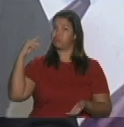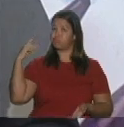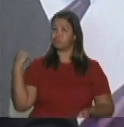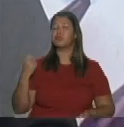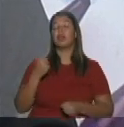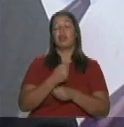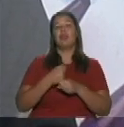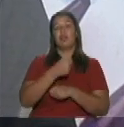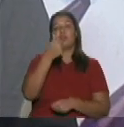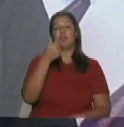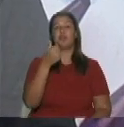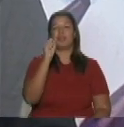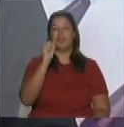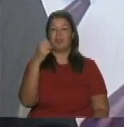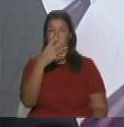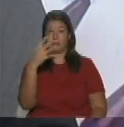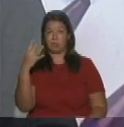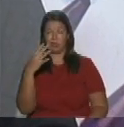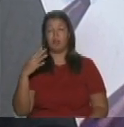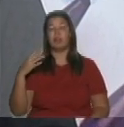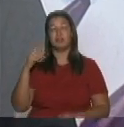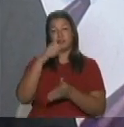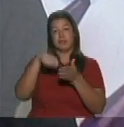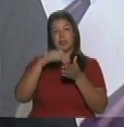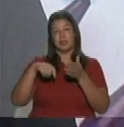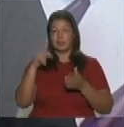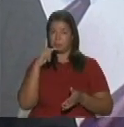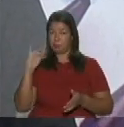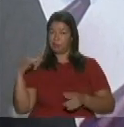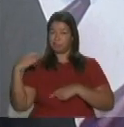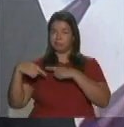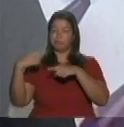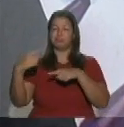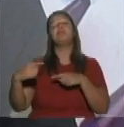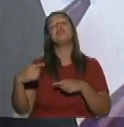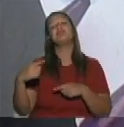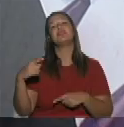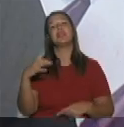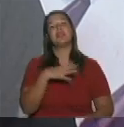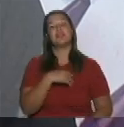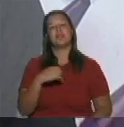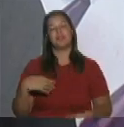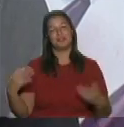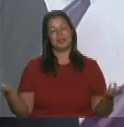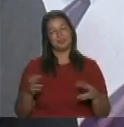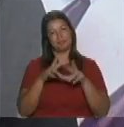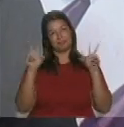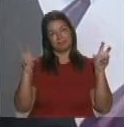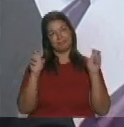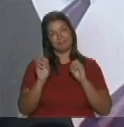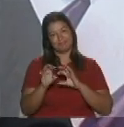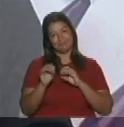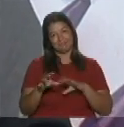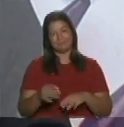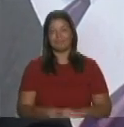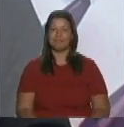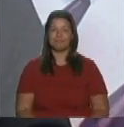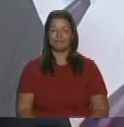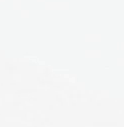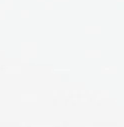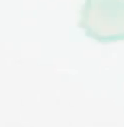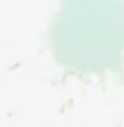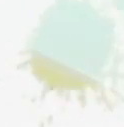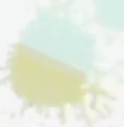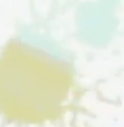1844, escrita de pai para filho, que se tornou um fenômeno de vendas. Então fique com a gente, está no ar o